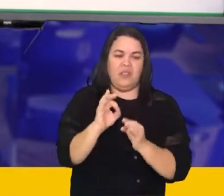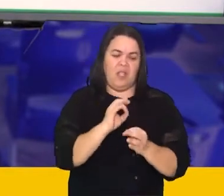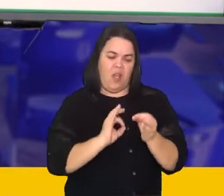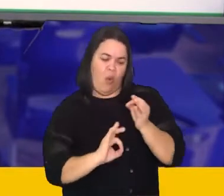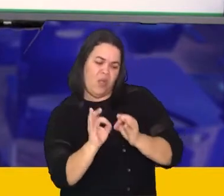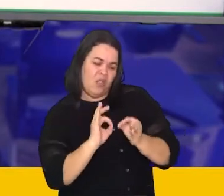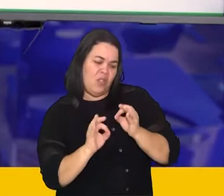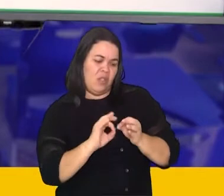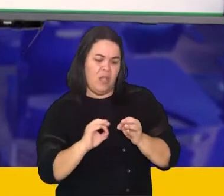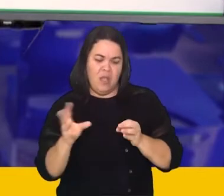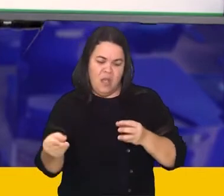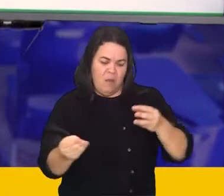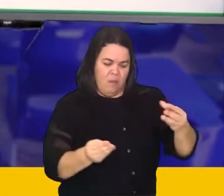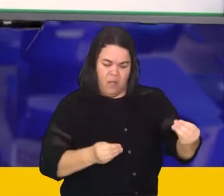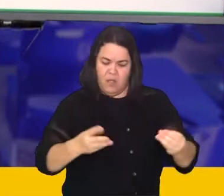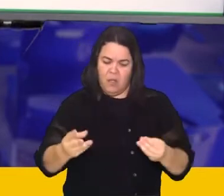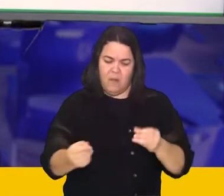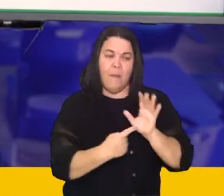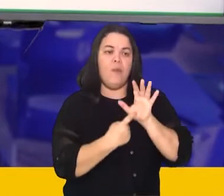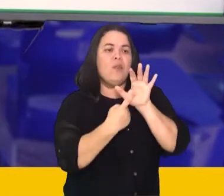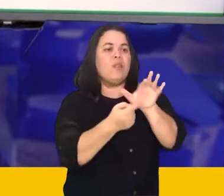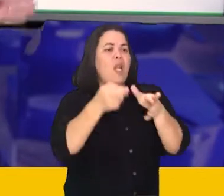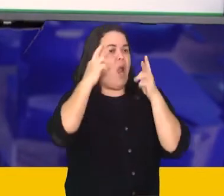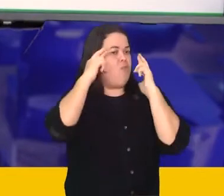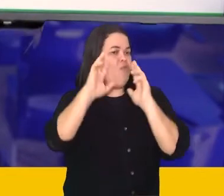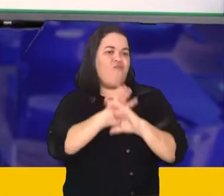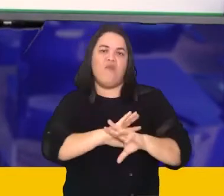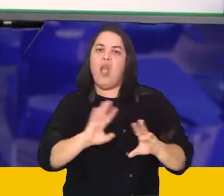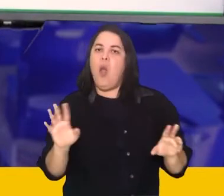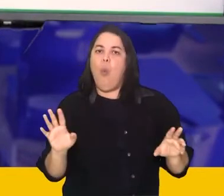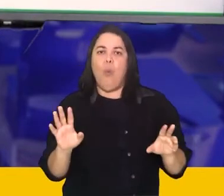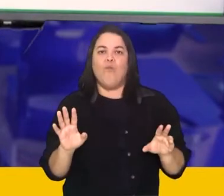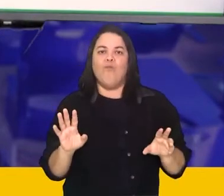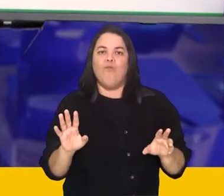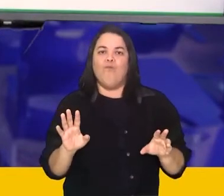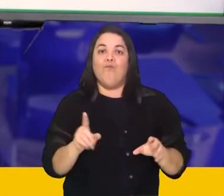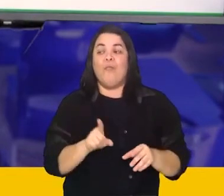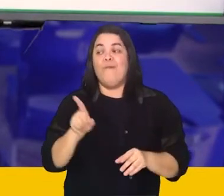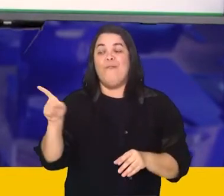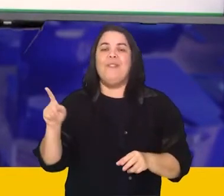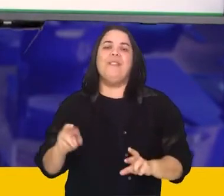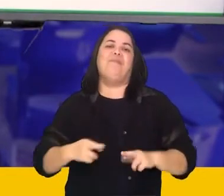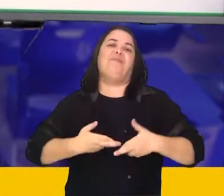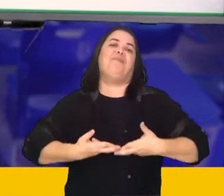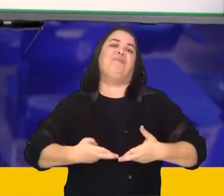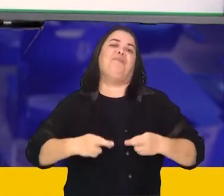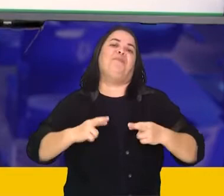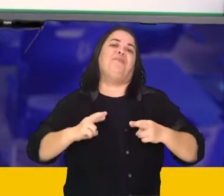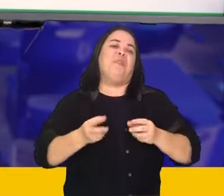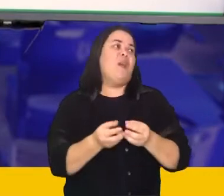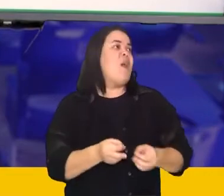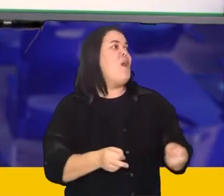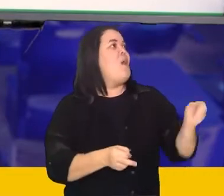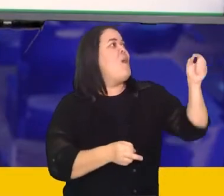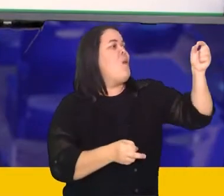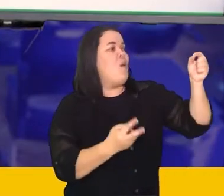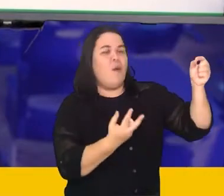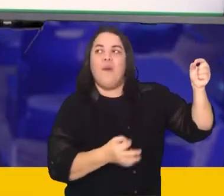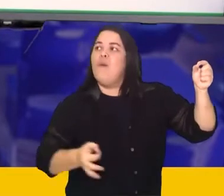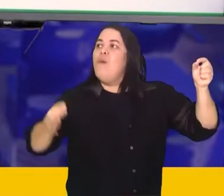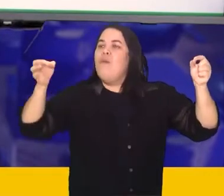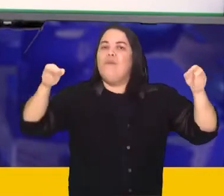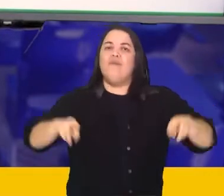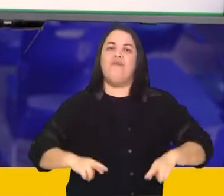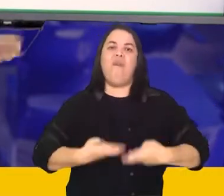um material que pudesse apresentar os resultados da equipe. Ele, no ambiente de trabalho, armou uma rede e foi balançar-se.